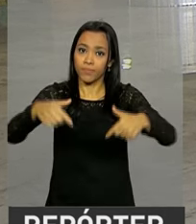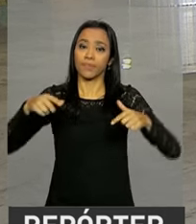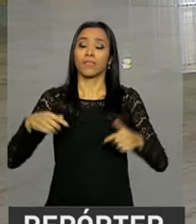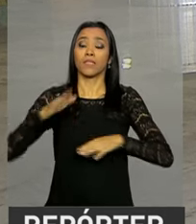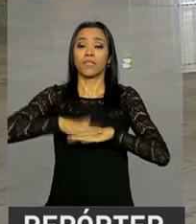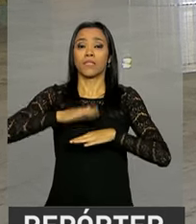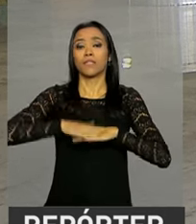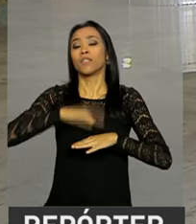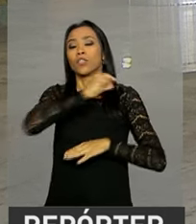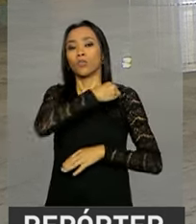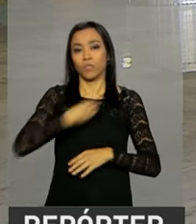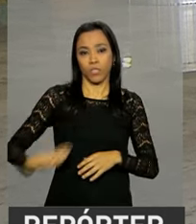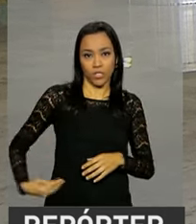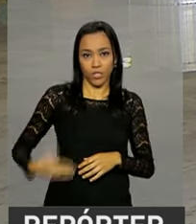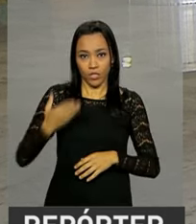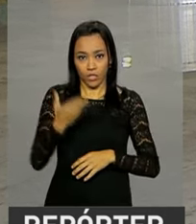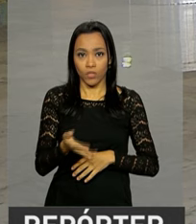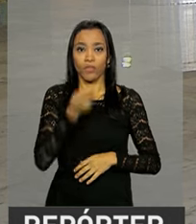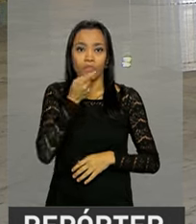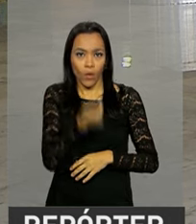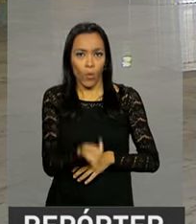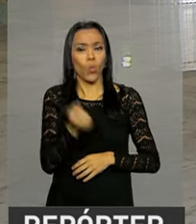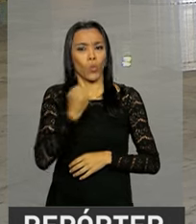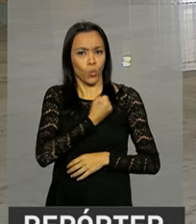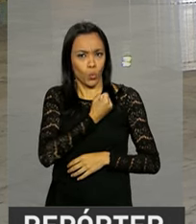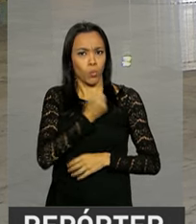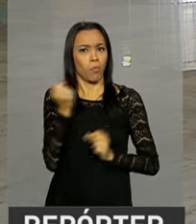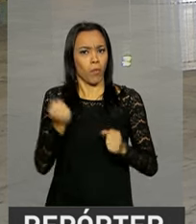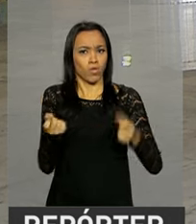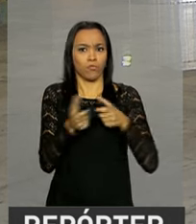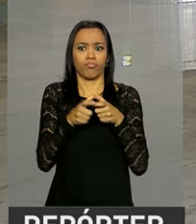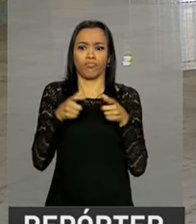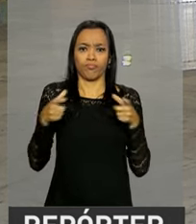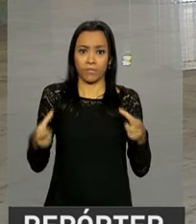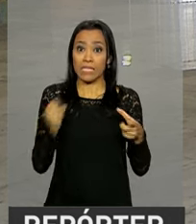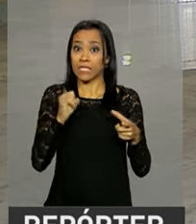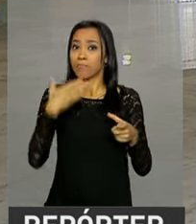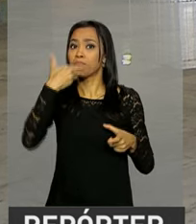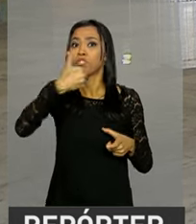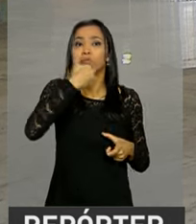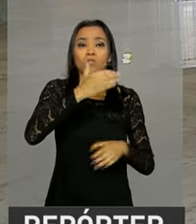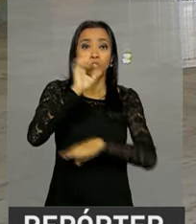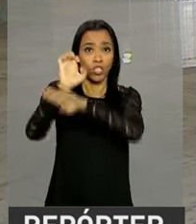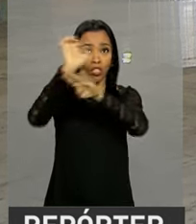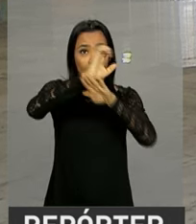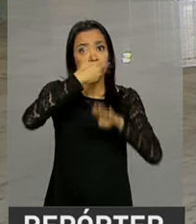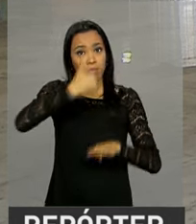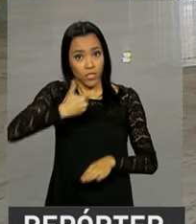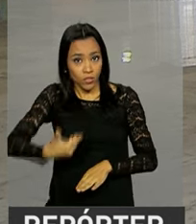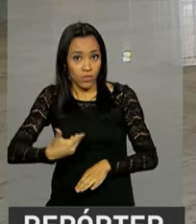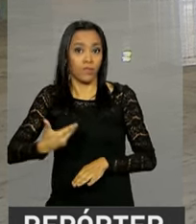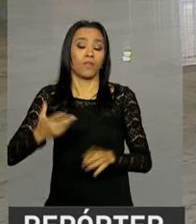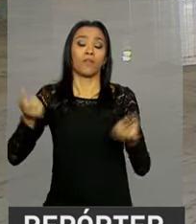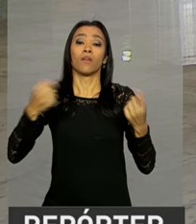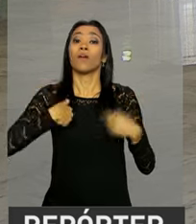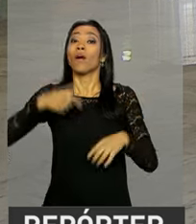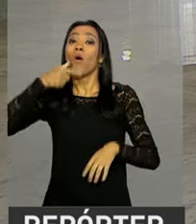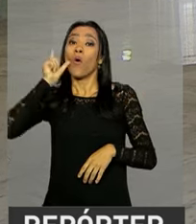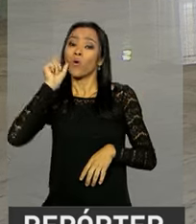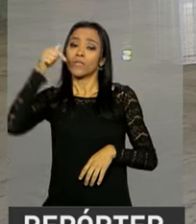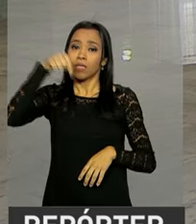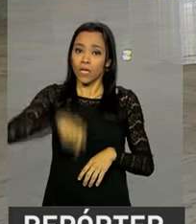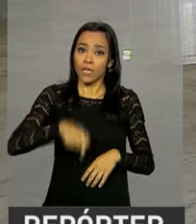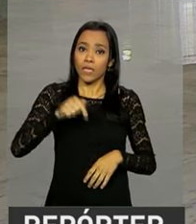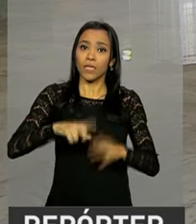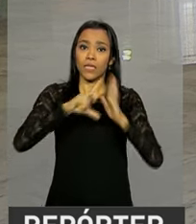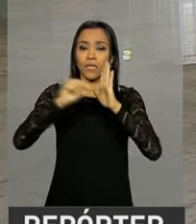ministro da Defesa, Raul Jungmann, o número pode aumentar caso ocorram novos pedidos. E ontem, aqui no Palácio do Planalto, o ministro Jungmann